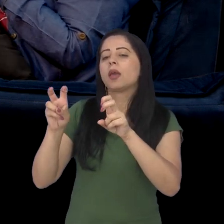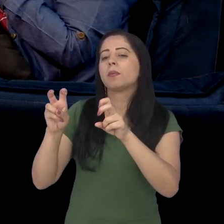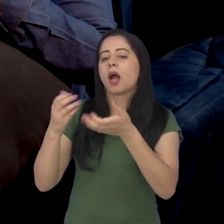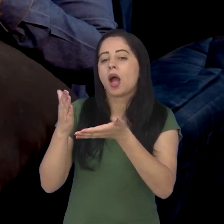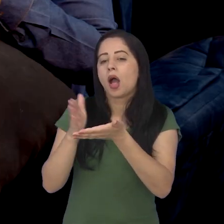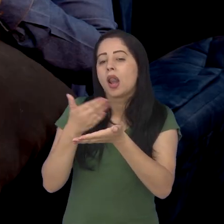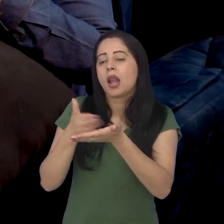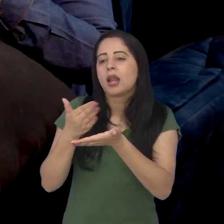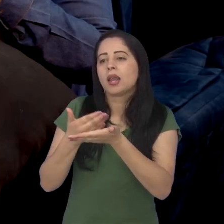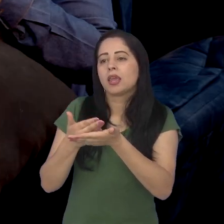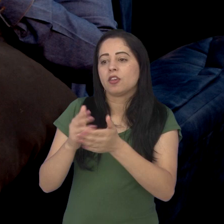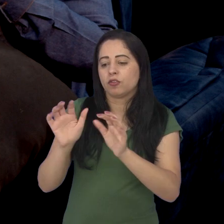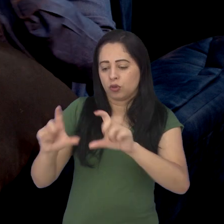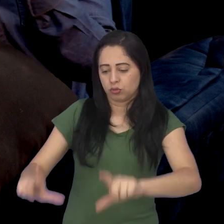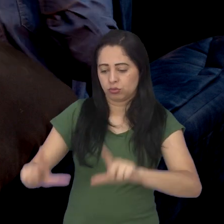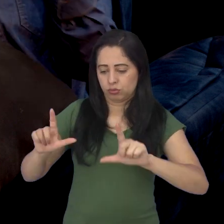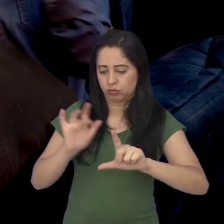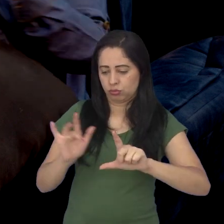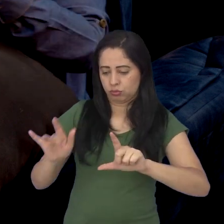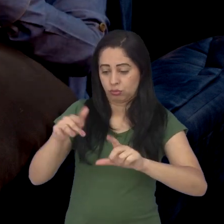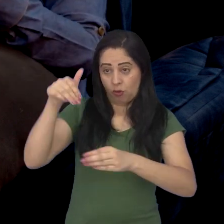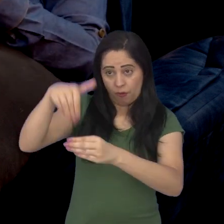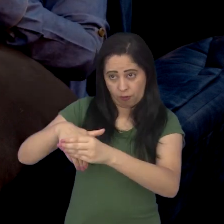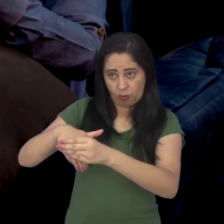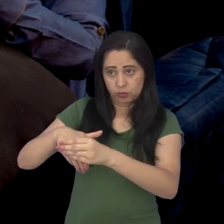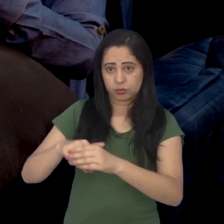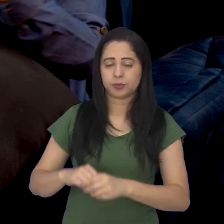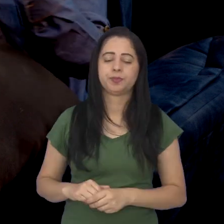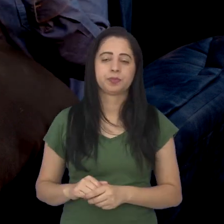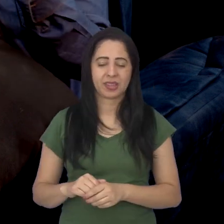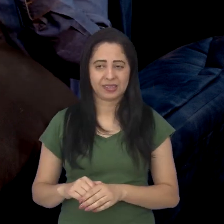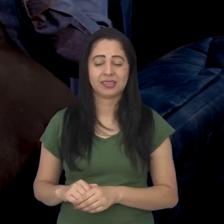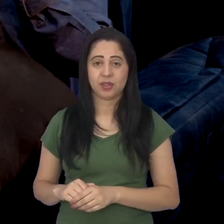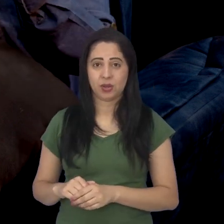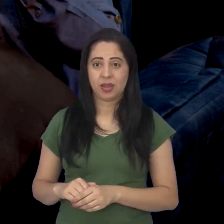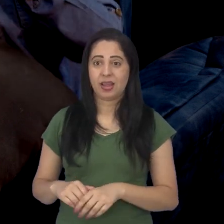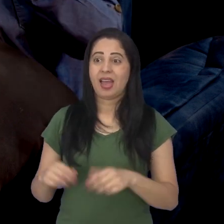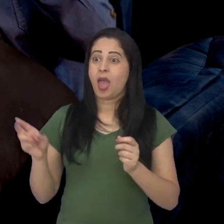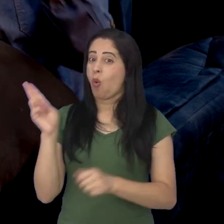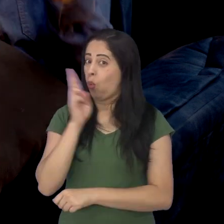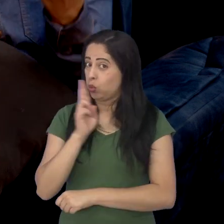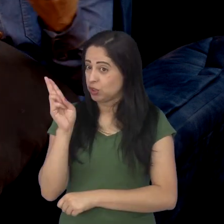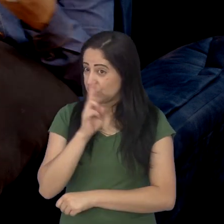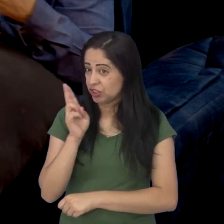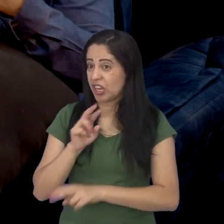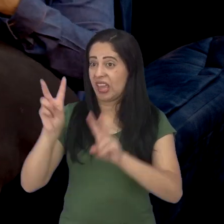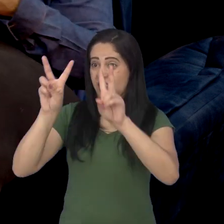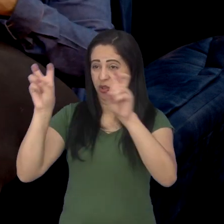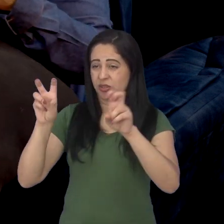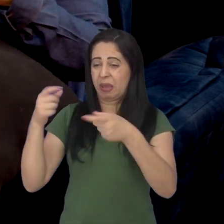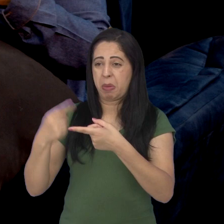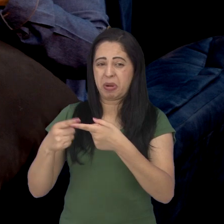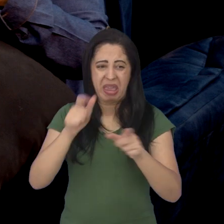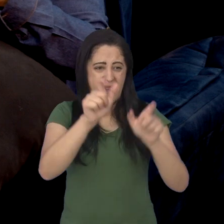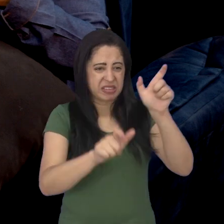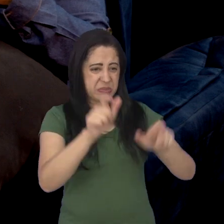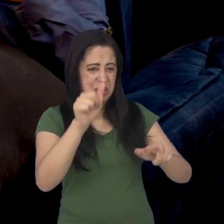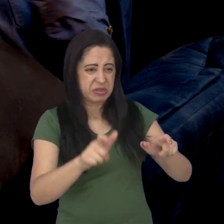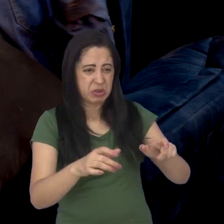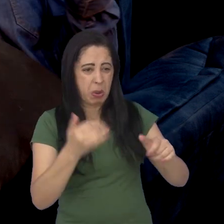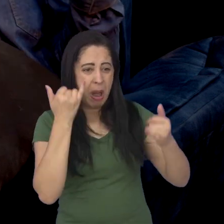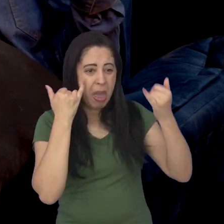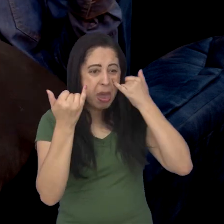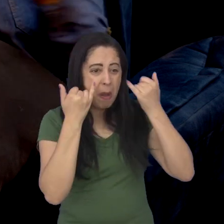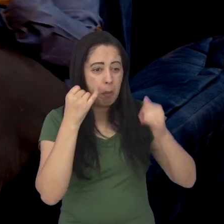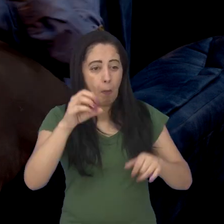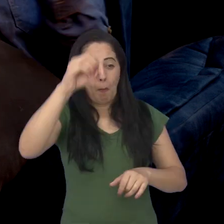ele tem um caráter de urgência hoje em dia, né? Porque foi tanta desinformação a respeito da urna eletrônica,